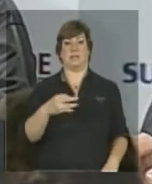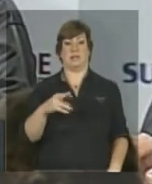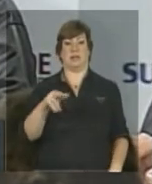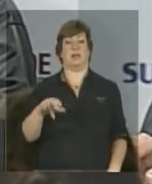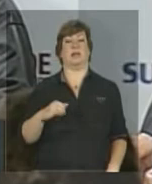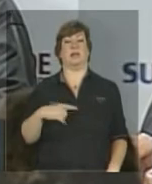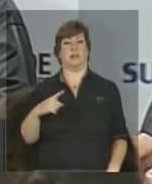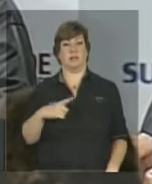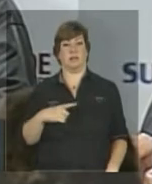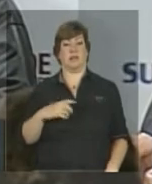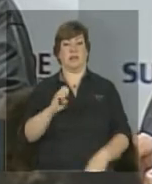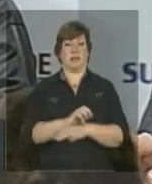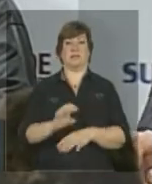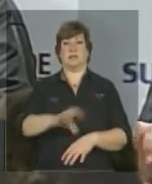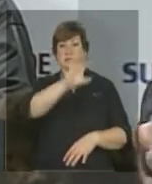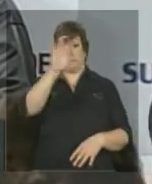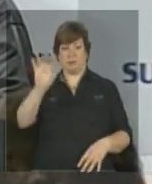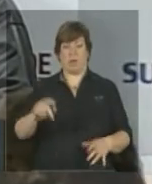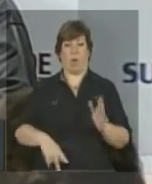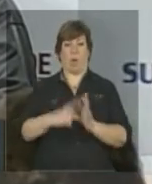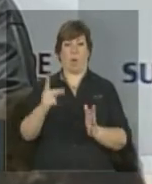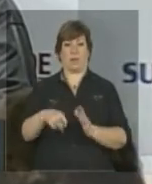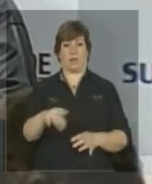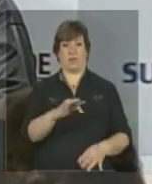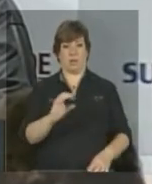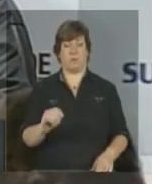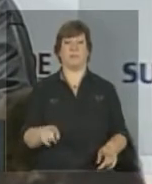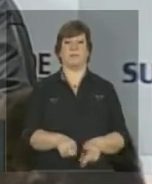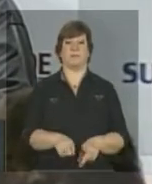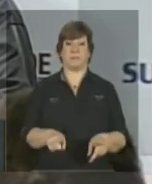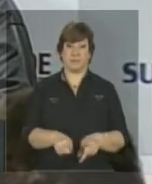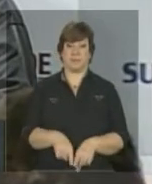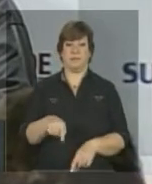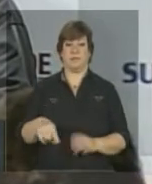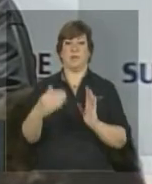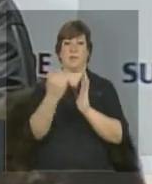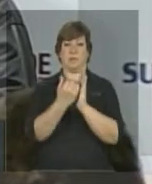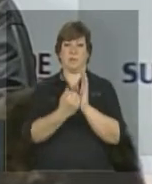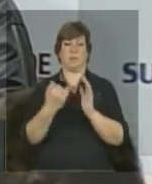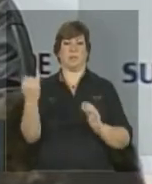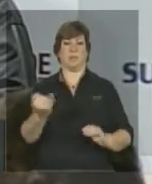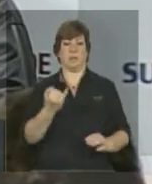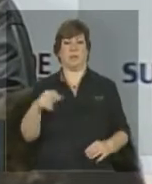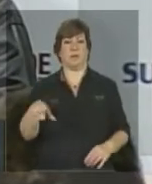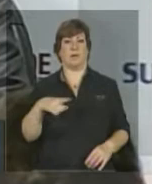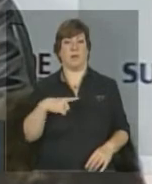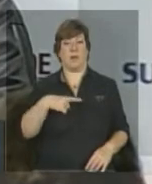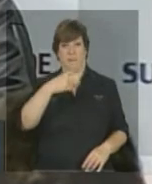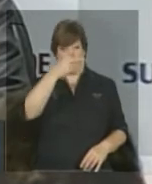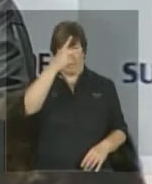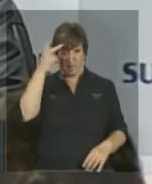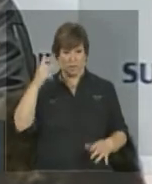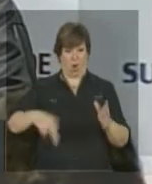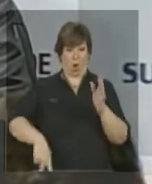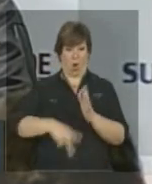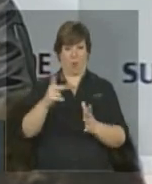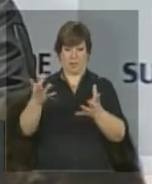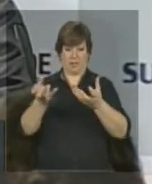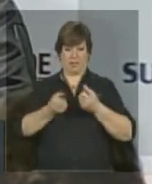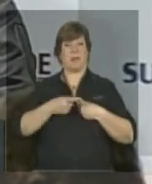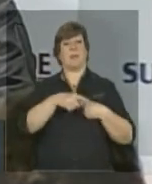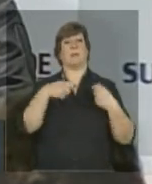estaduais de transplante. Também outra característica importante do Programa Brasileiro de Transplantes é que o paciente que é transplantado, ele precisa